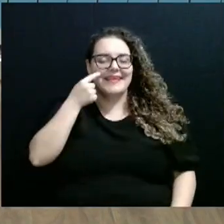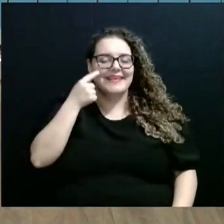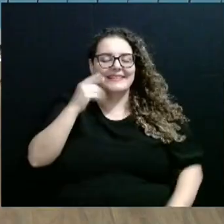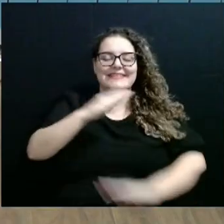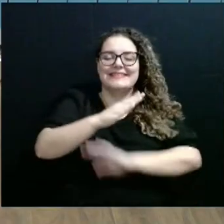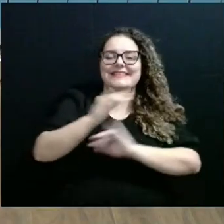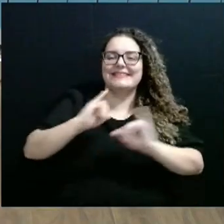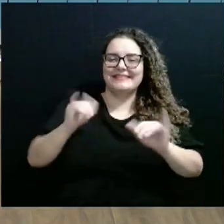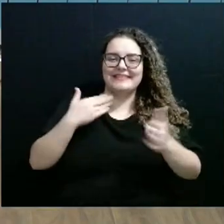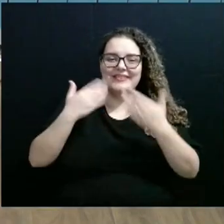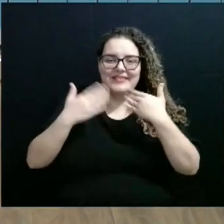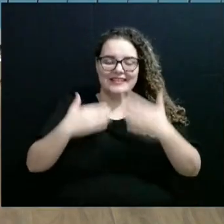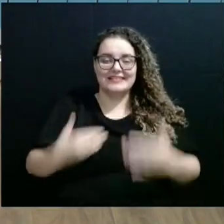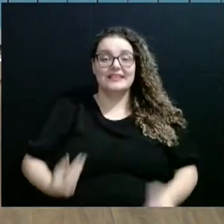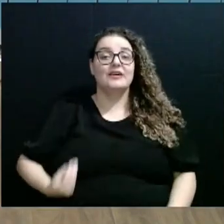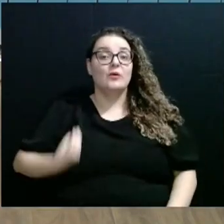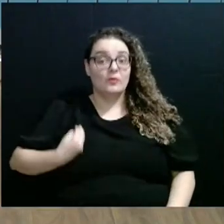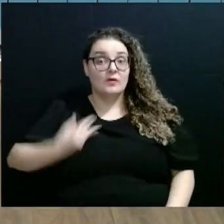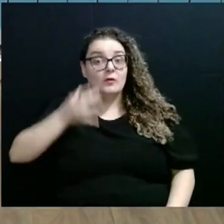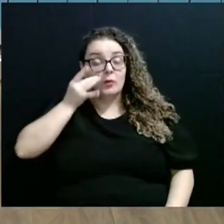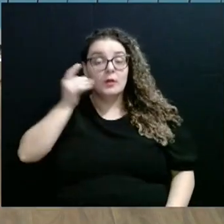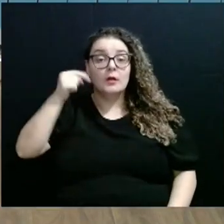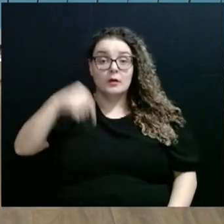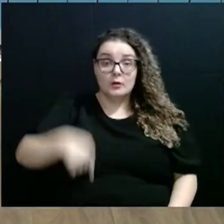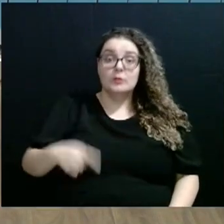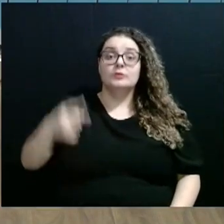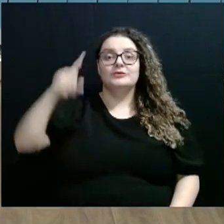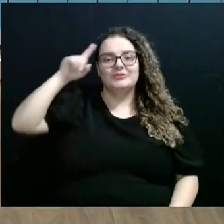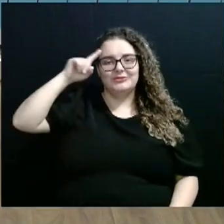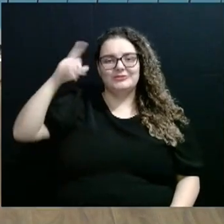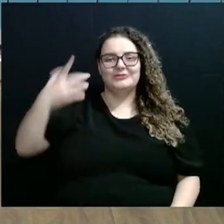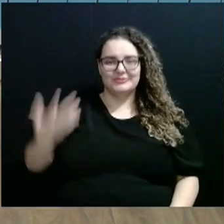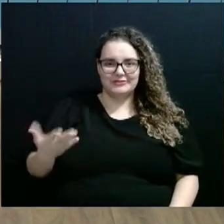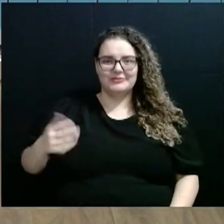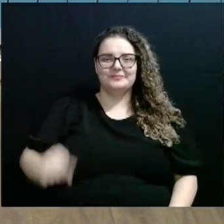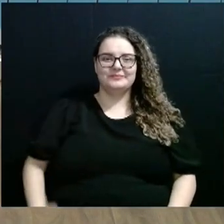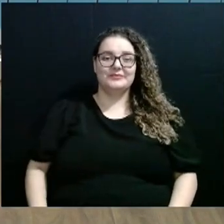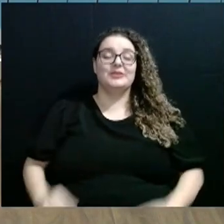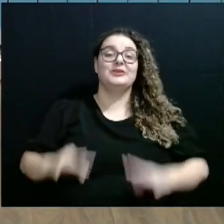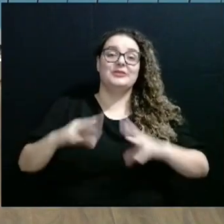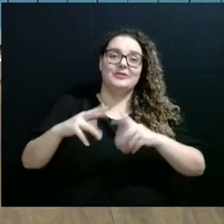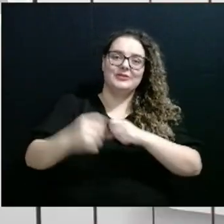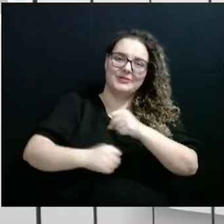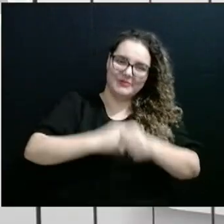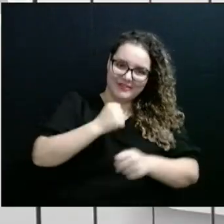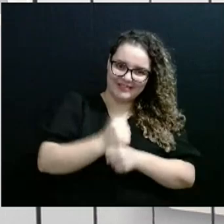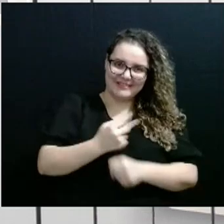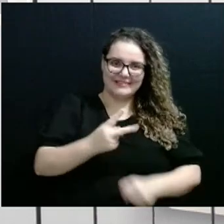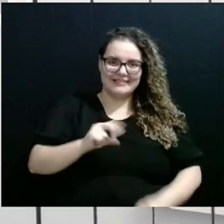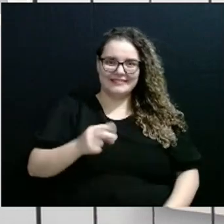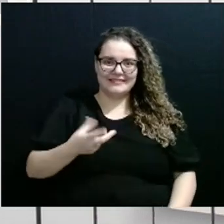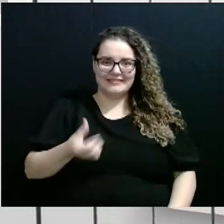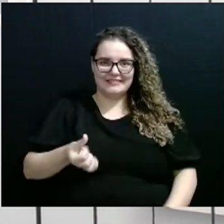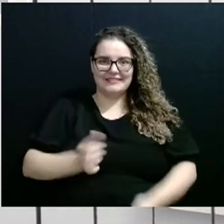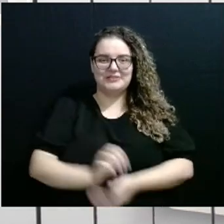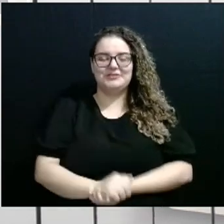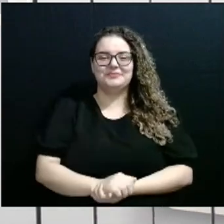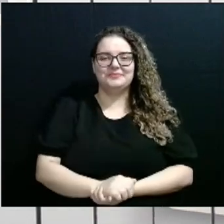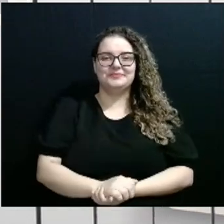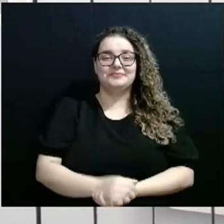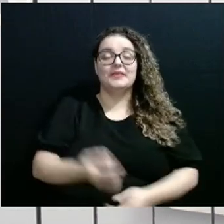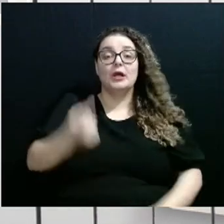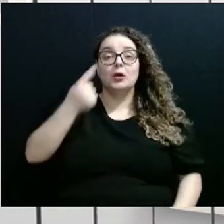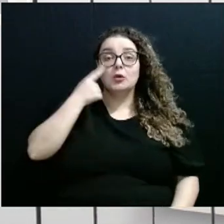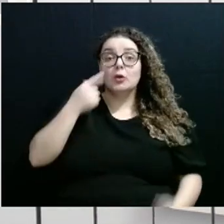gente conversa ao vivo no dia de hoje, mas durante todo o ano de 2026. E olha só, estão abertas